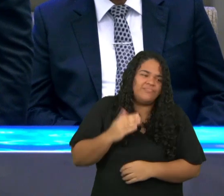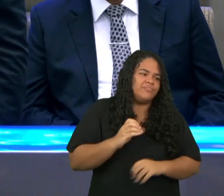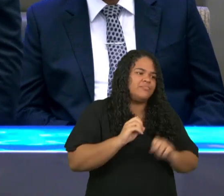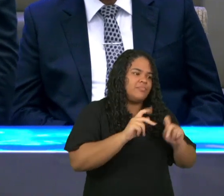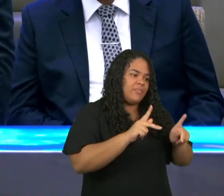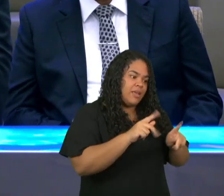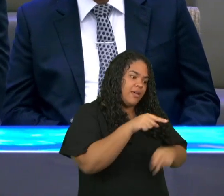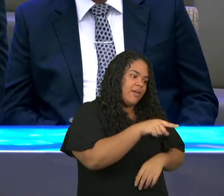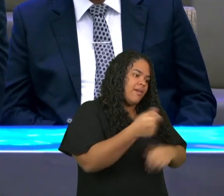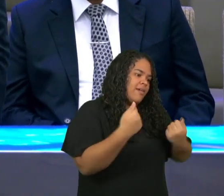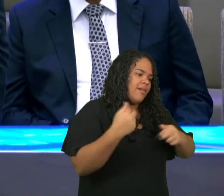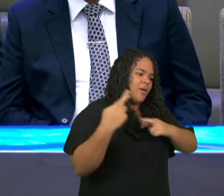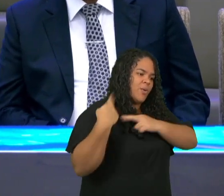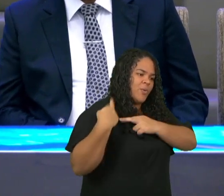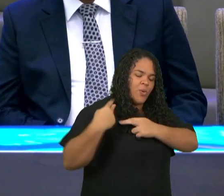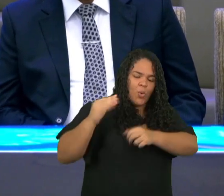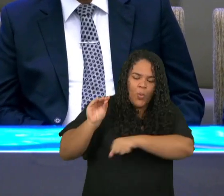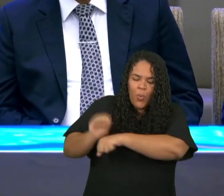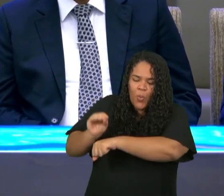Pedro,